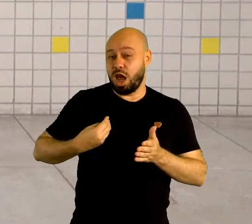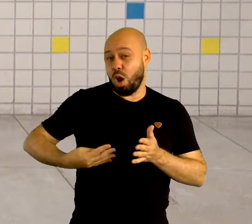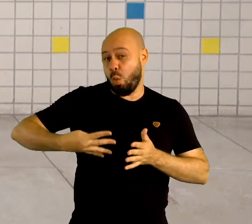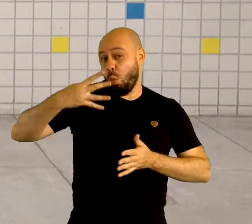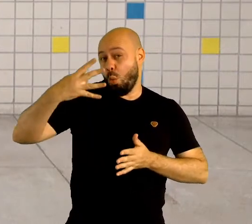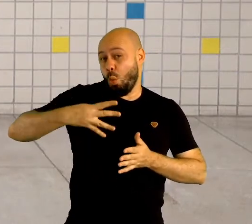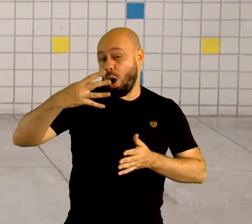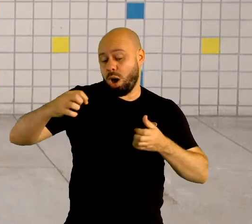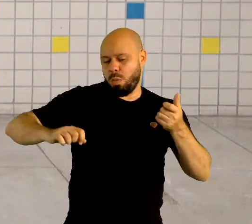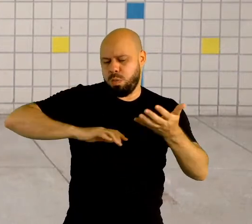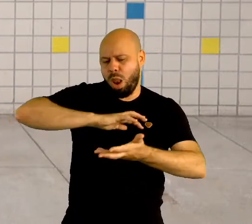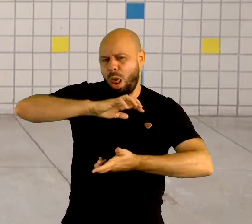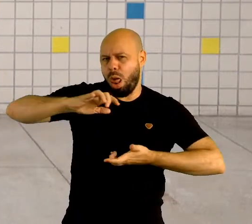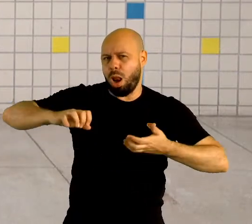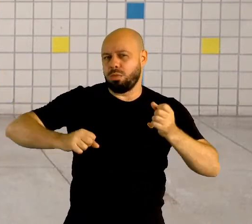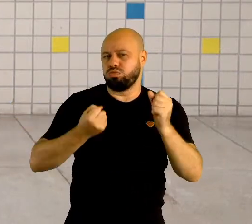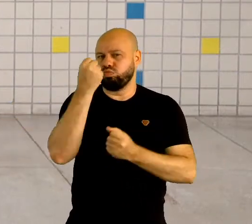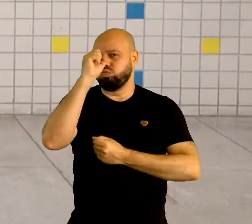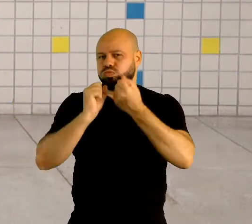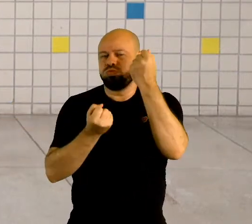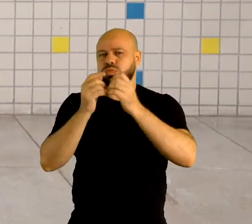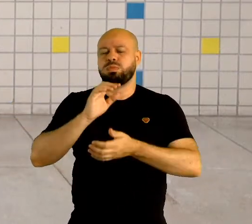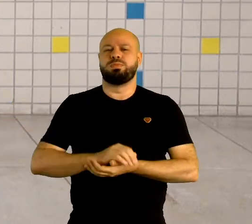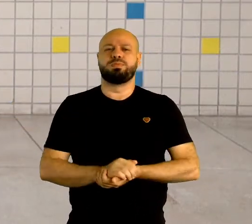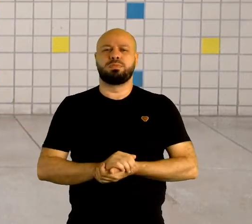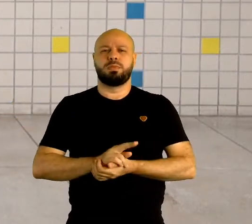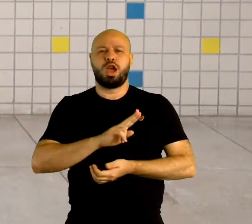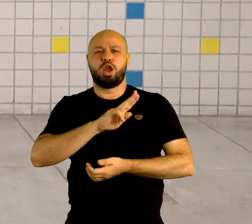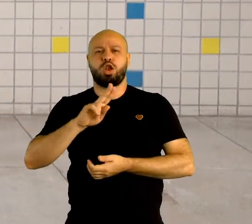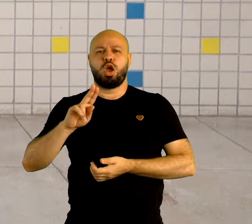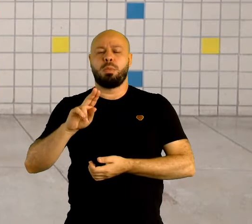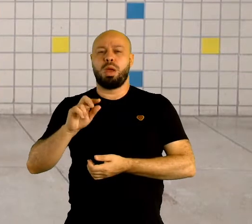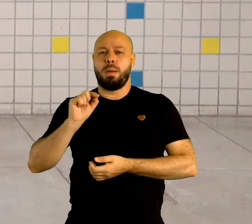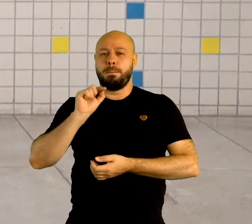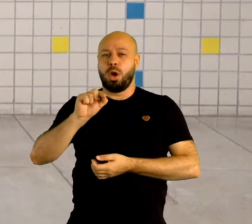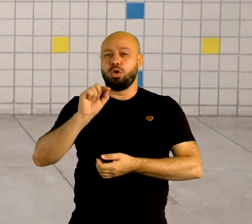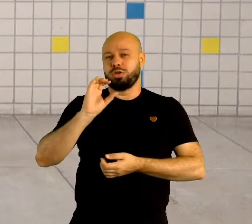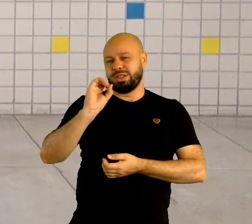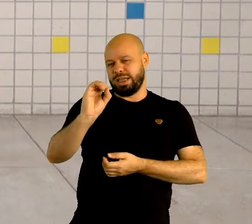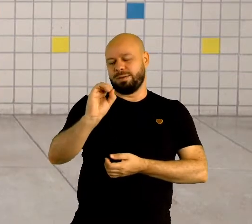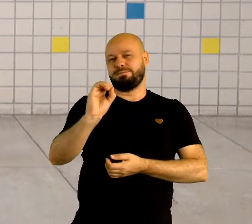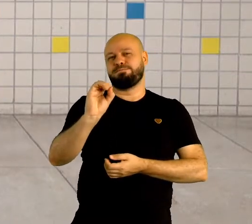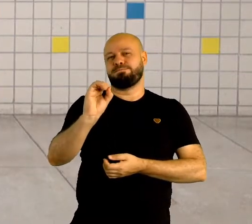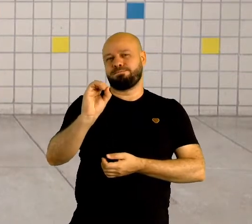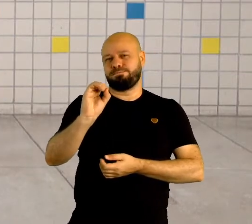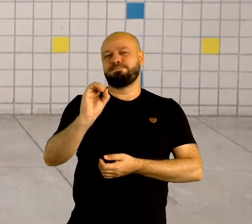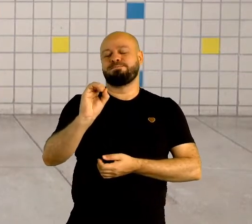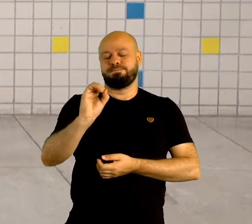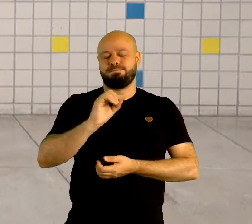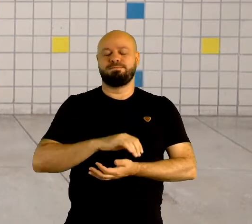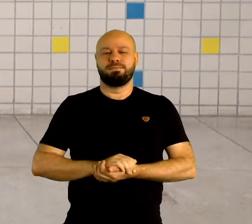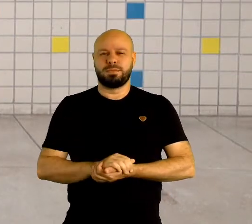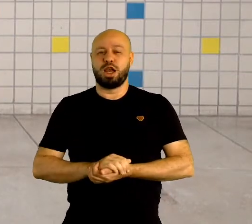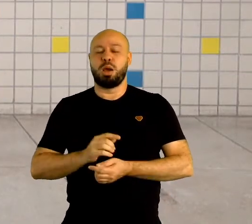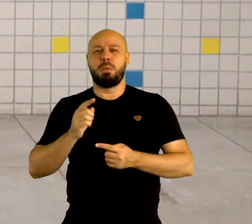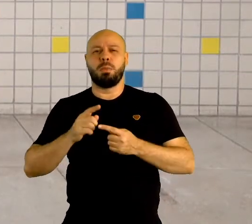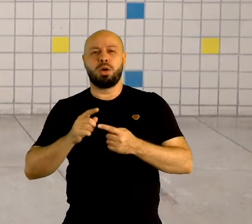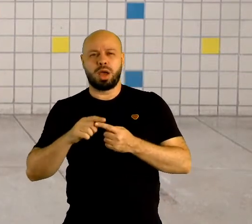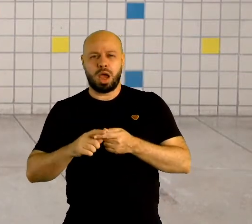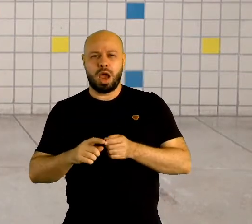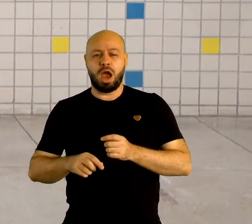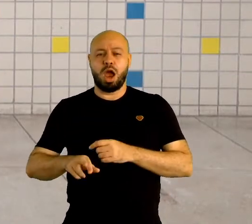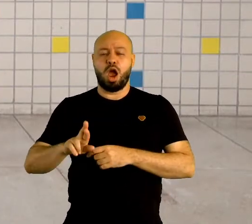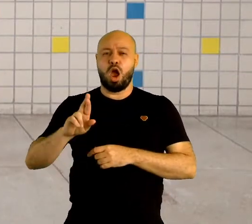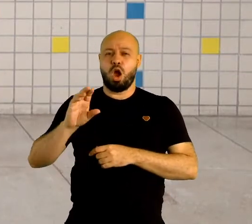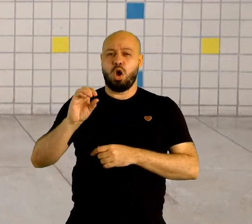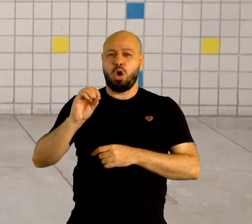revolução industrial, que é conhecida como a indústria 0.0, né? Graças aí ao surgimento da robótica,